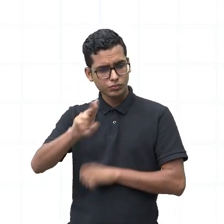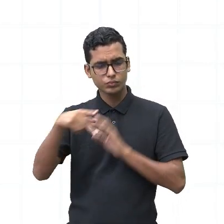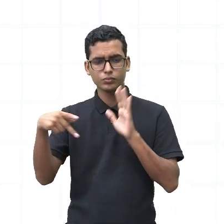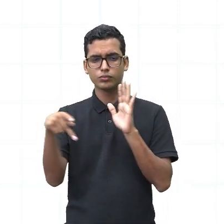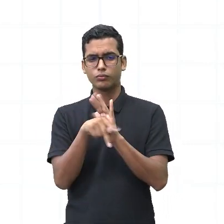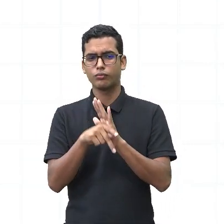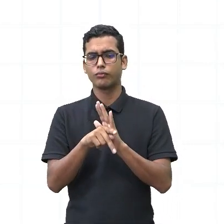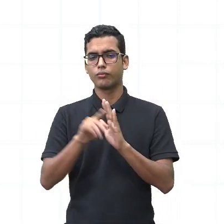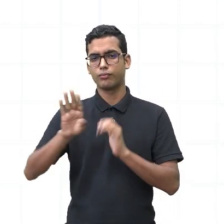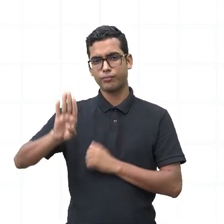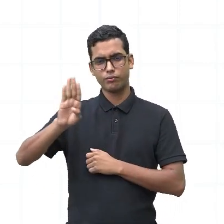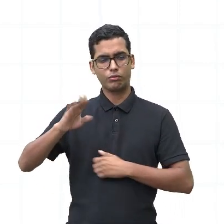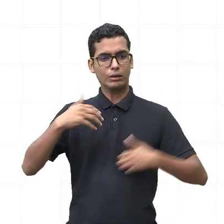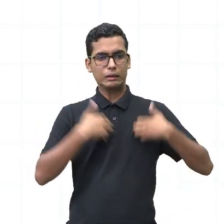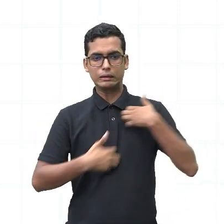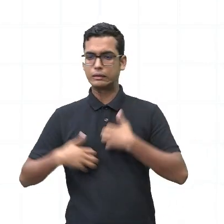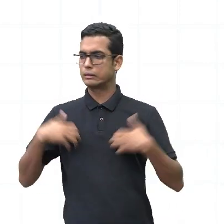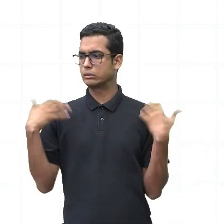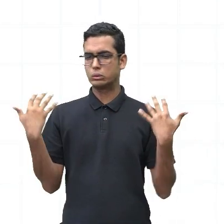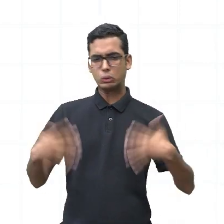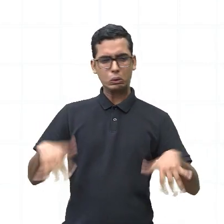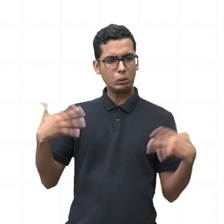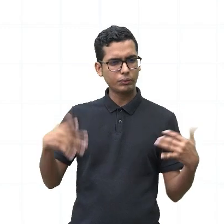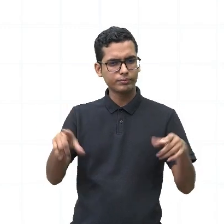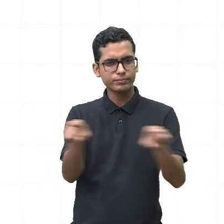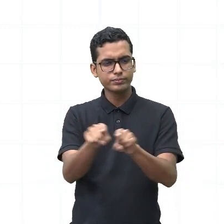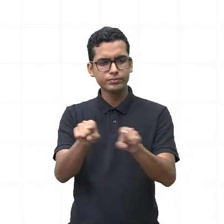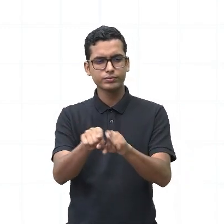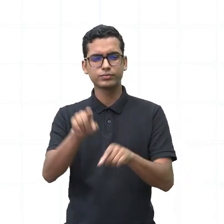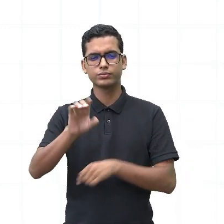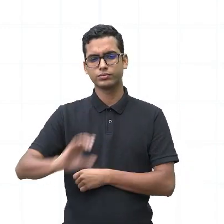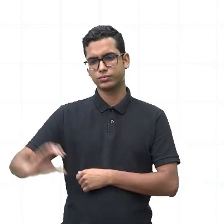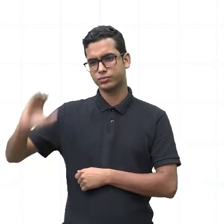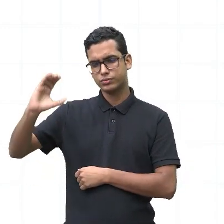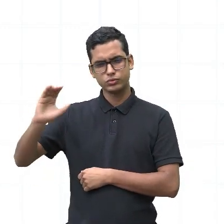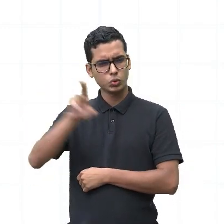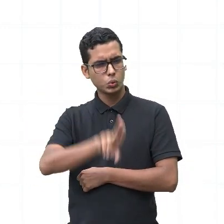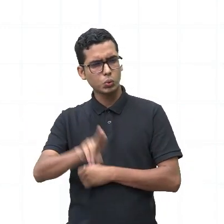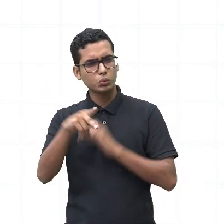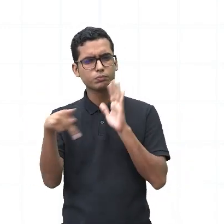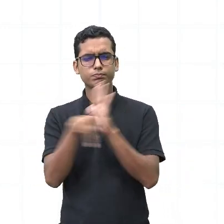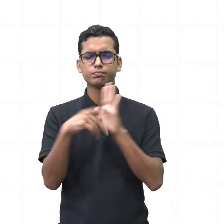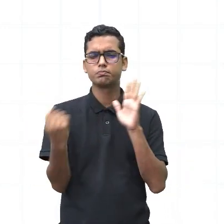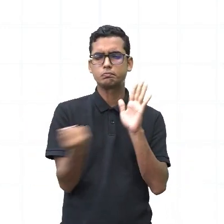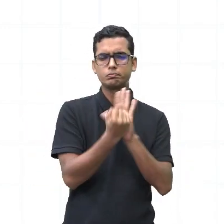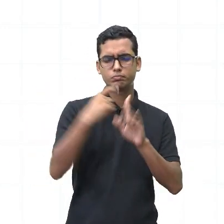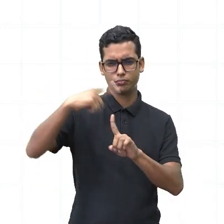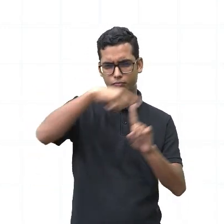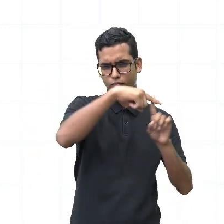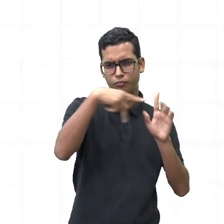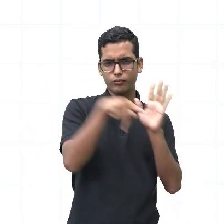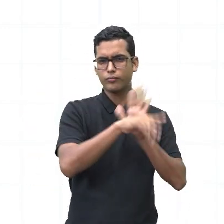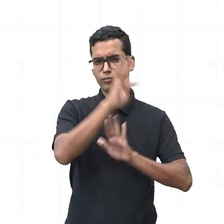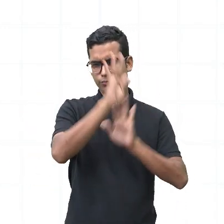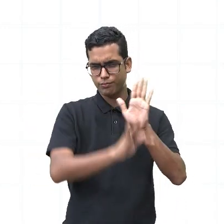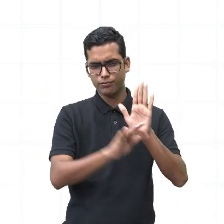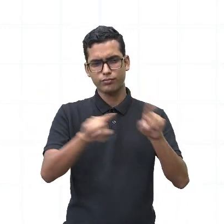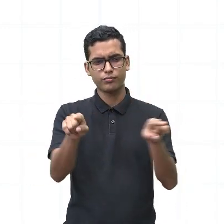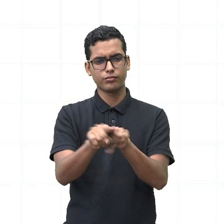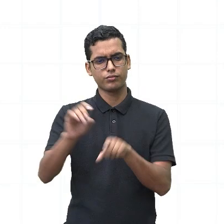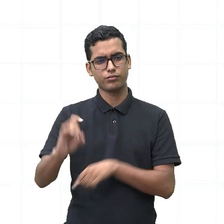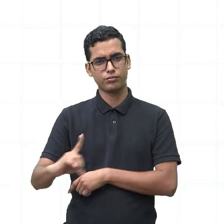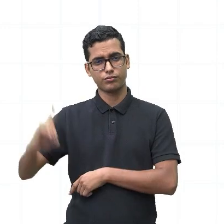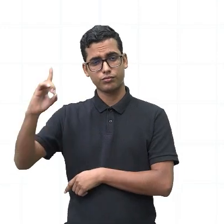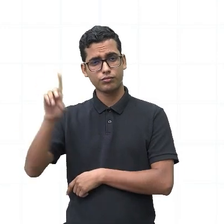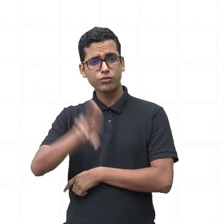uso o chat GPT, que é o nosso famoso chat GPT. Viram? Então, eu vou iniciar aqui mostrando